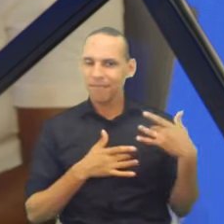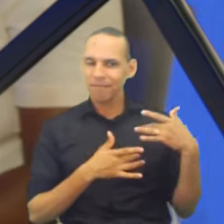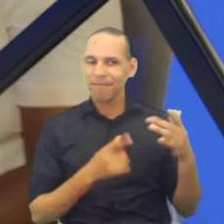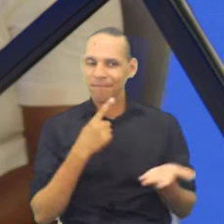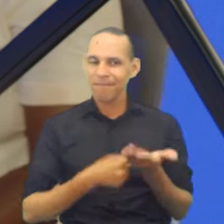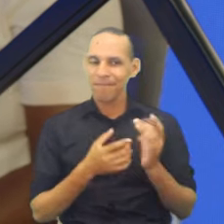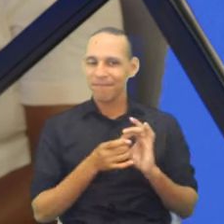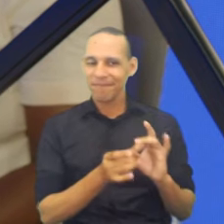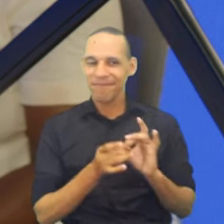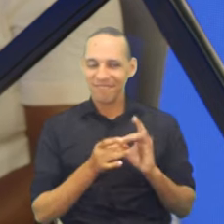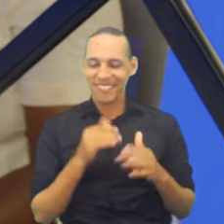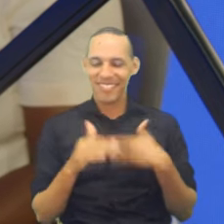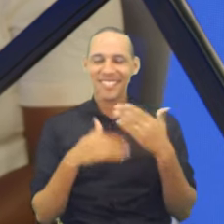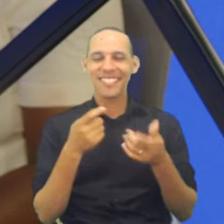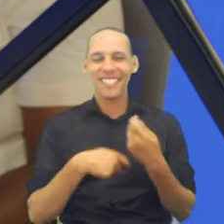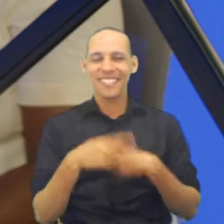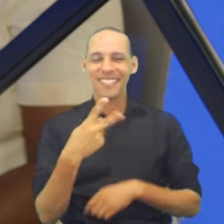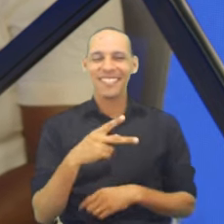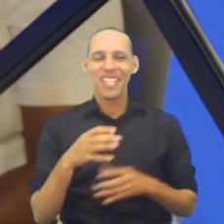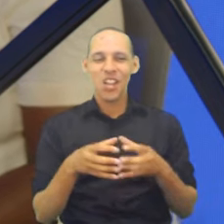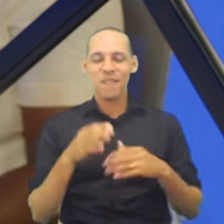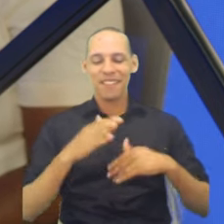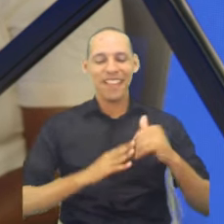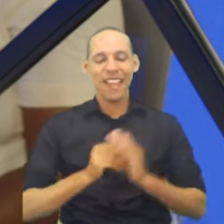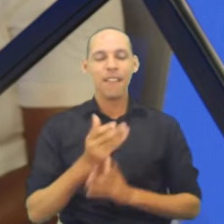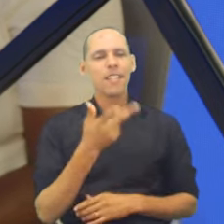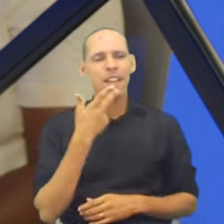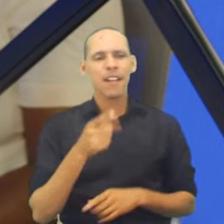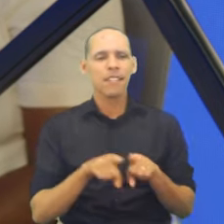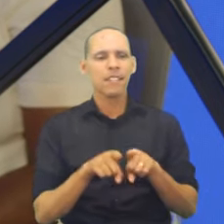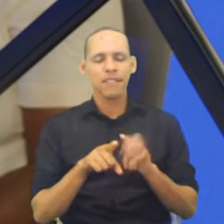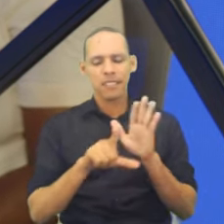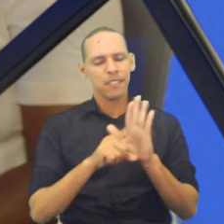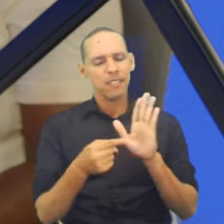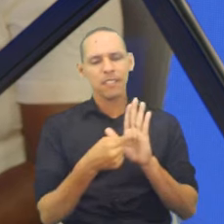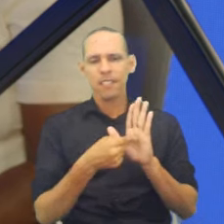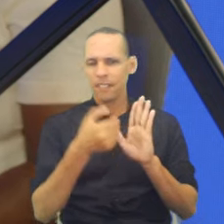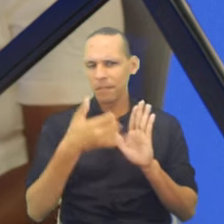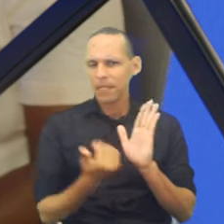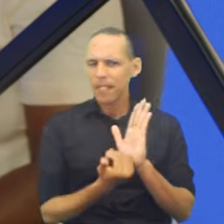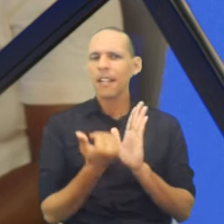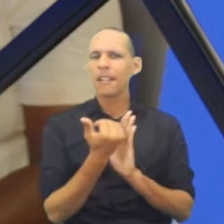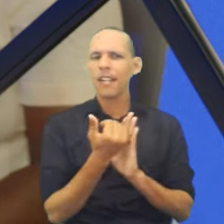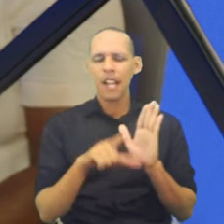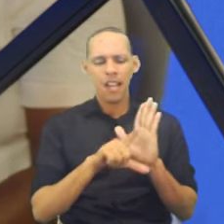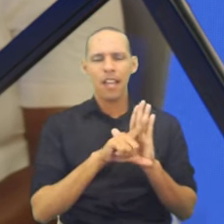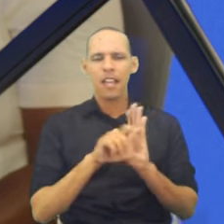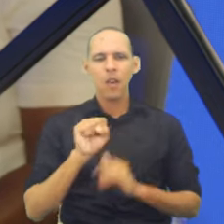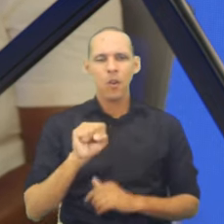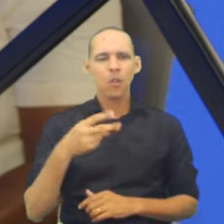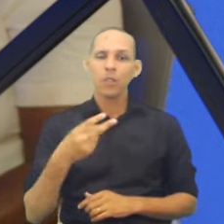aí todos os negócios do grupo talento eh você falou da lei né Vamos falar um pouquinho da lei a lei